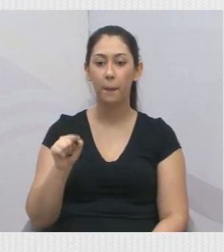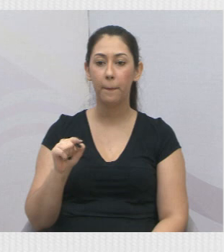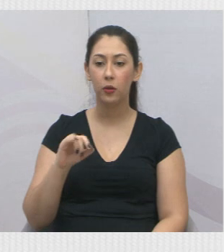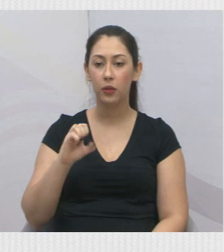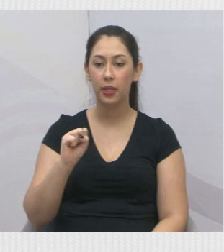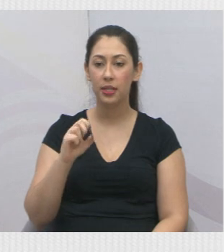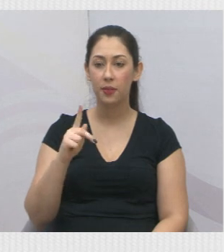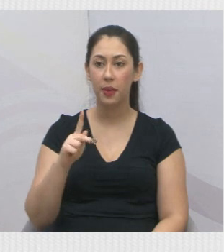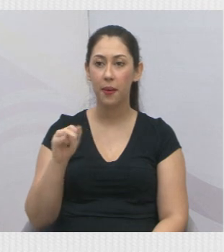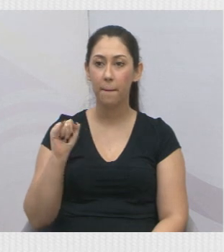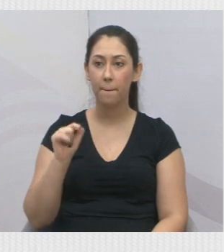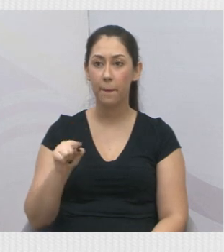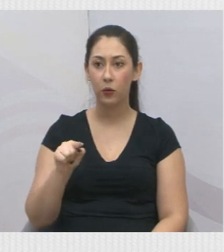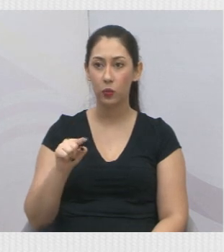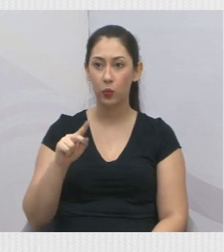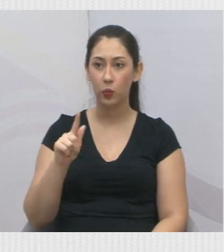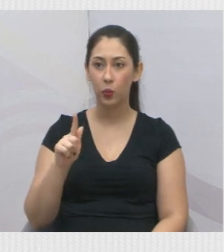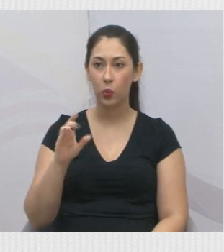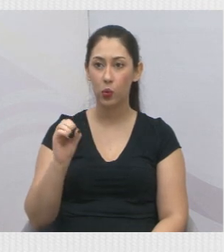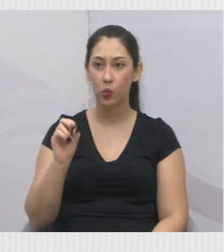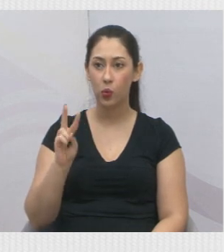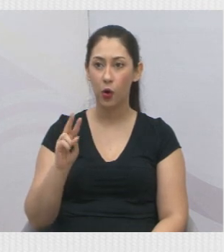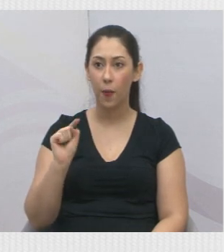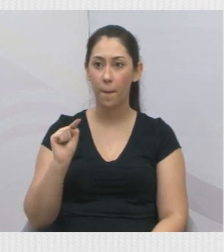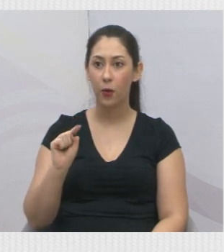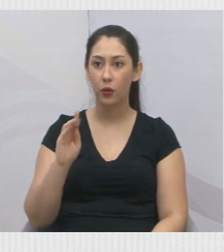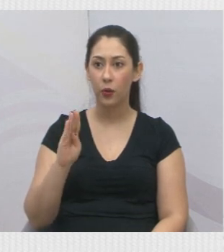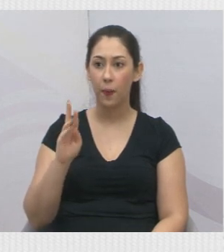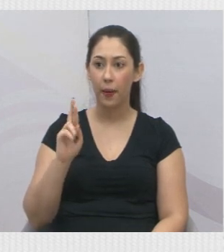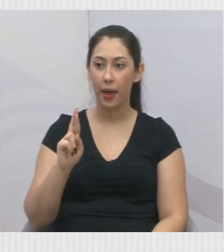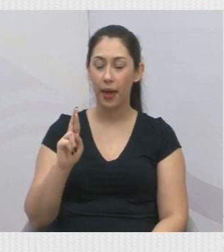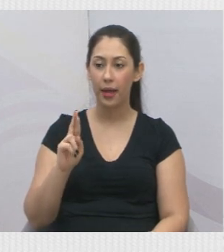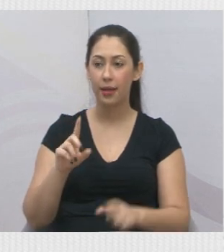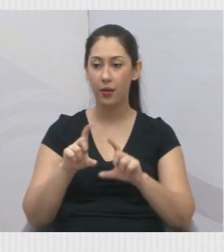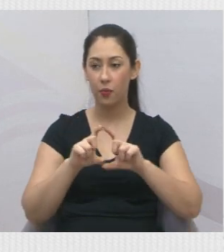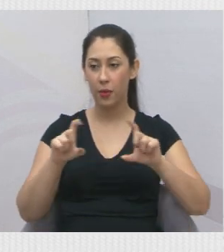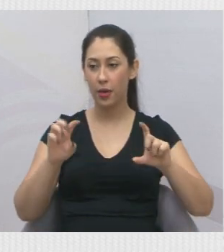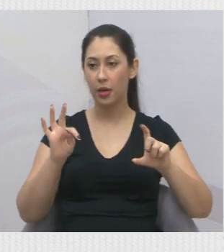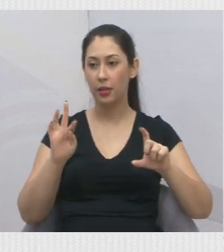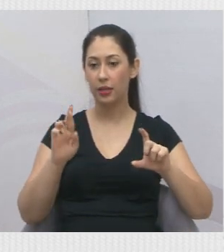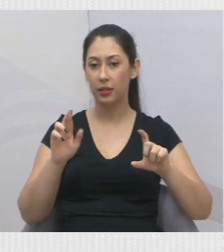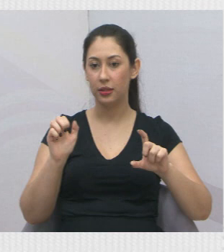jacareí.sp.gov.br, acessar a transparência, a setinha em vermelho, próximo.